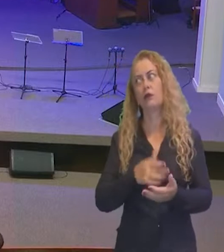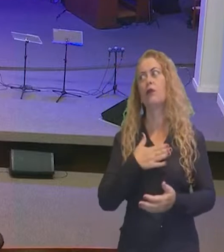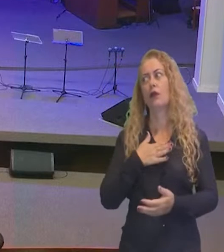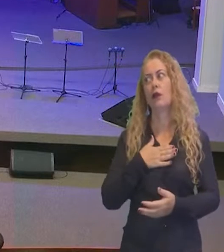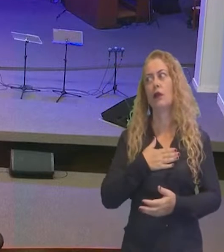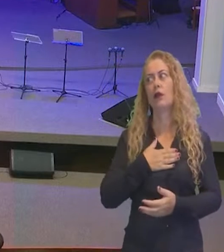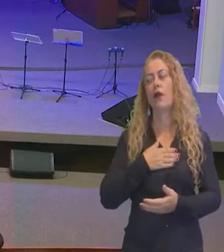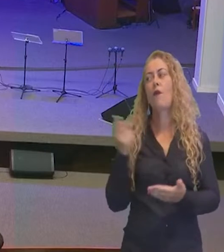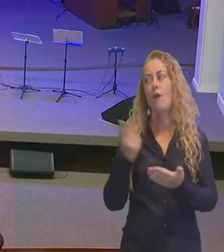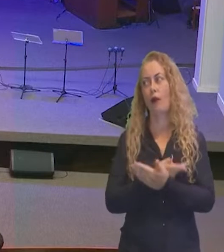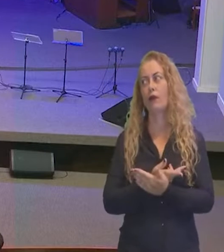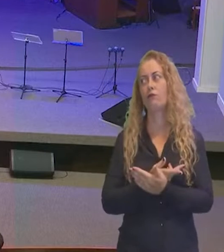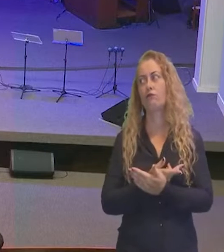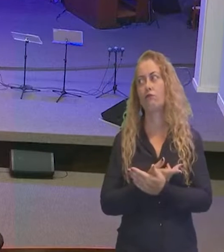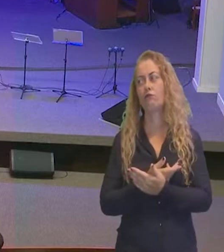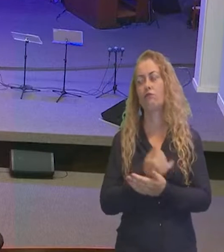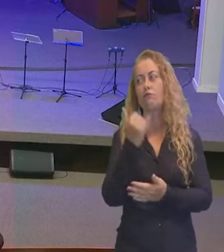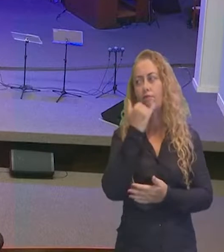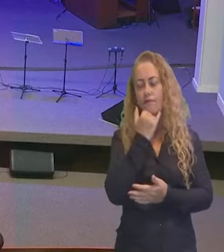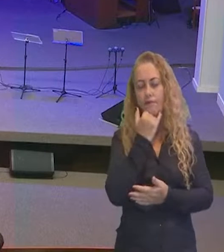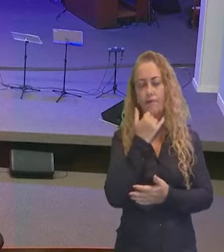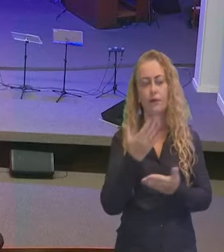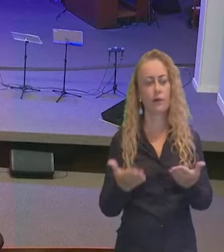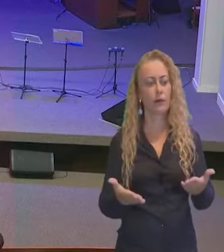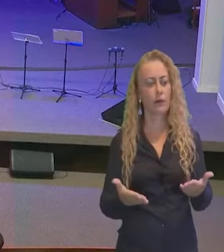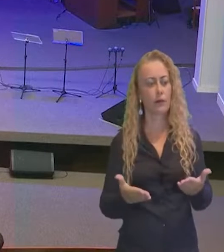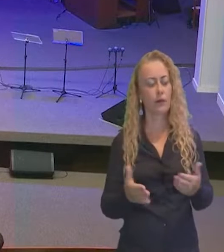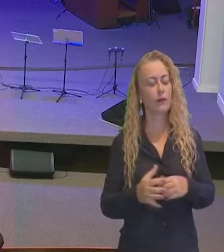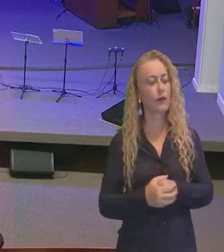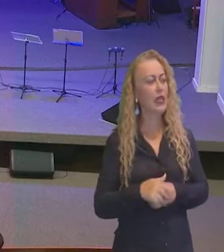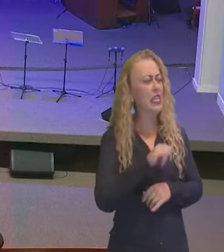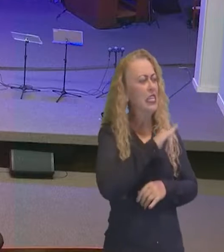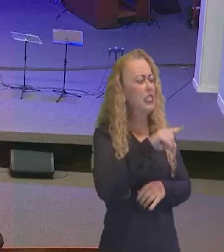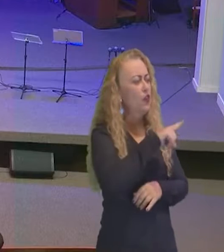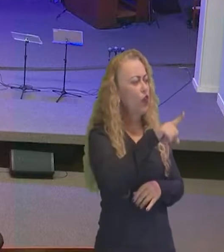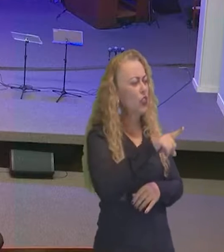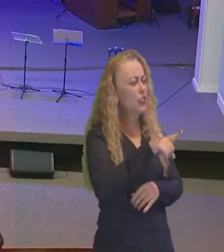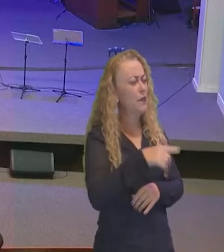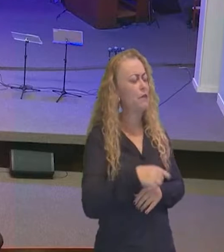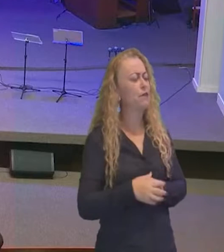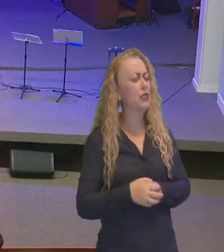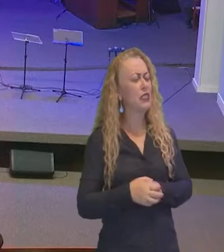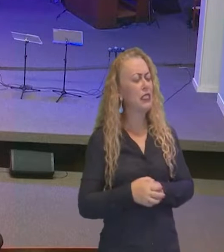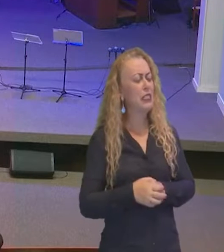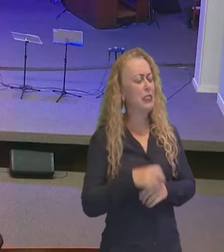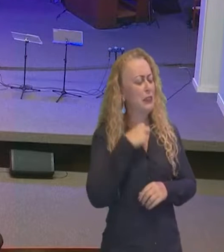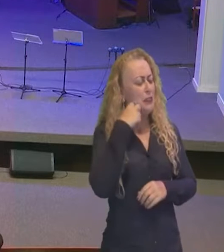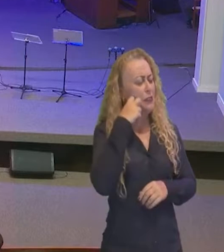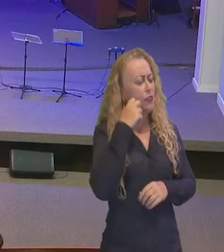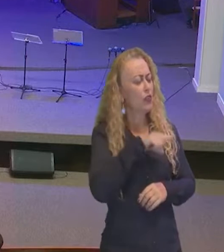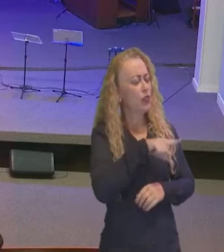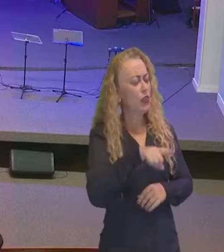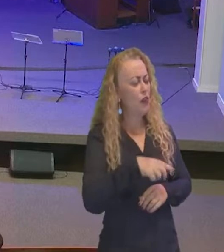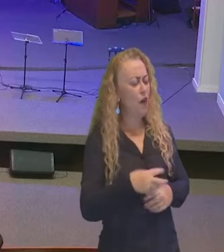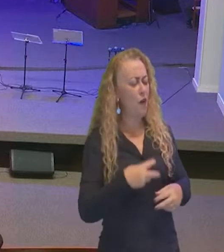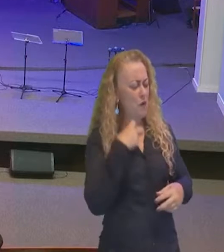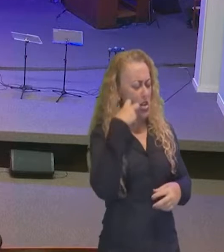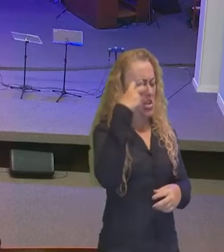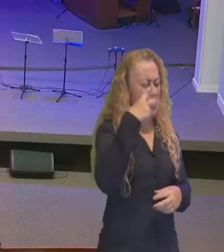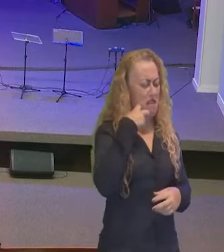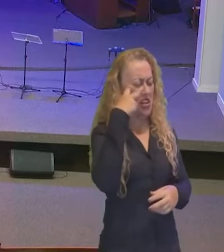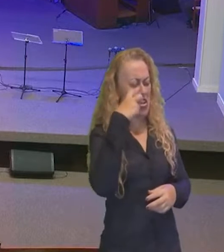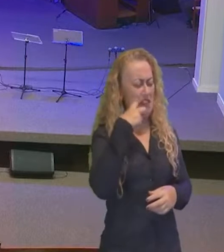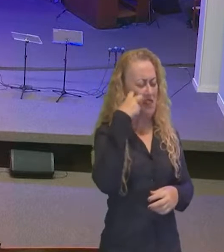seu cônjuge sem saber o que fazer? Ela vem com todo aquele: você fez isso